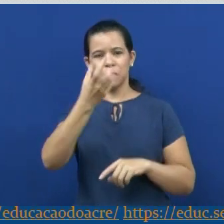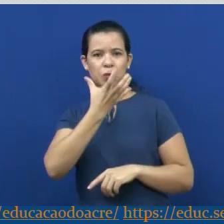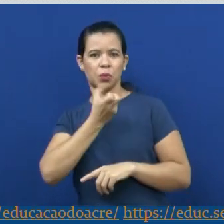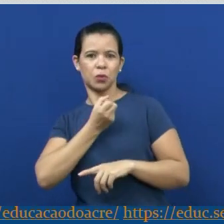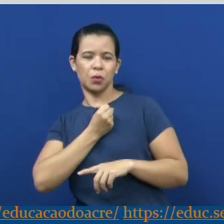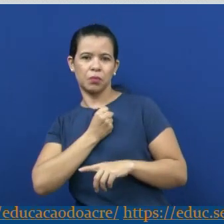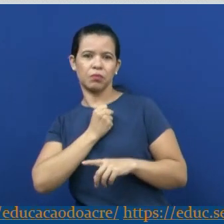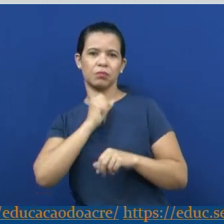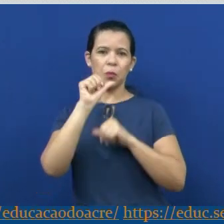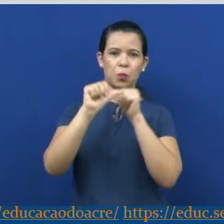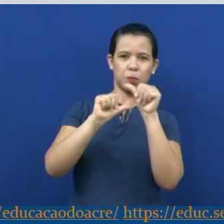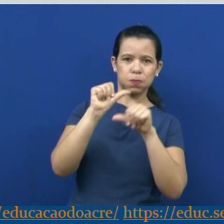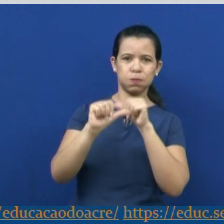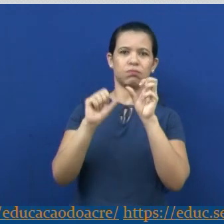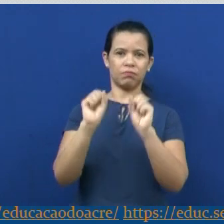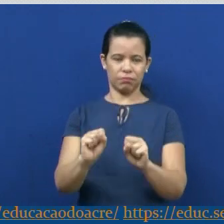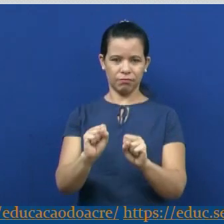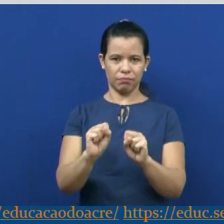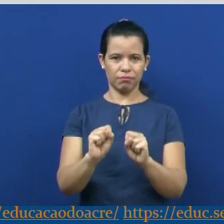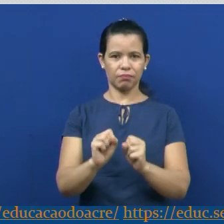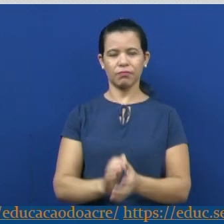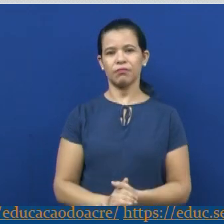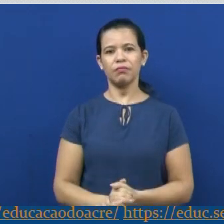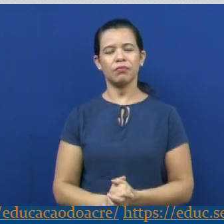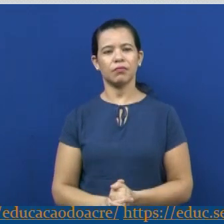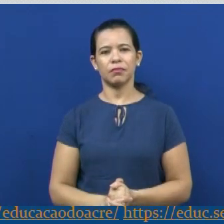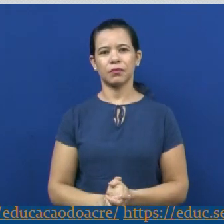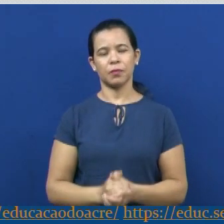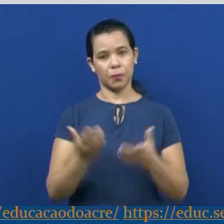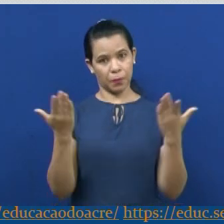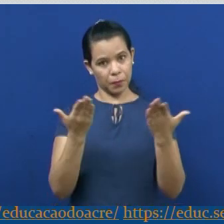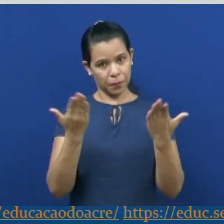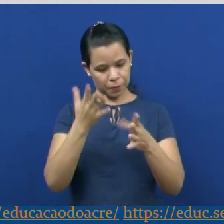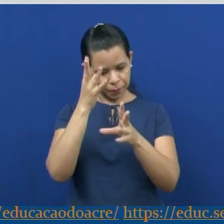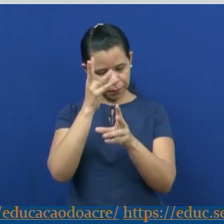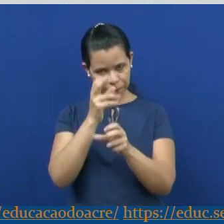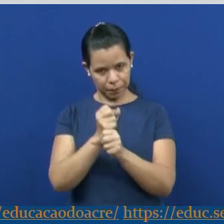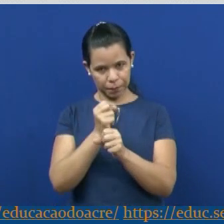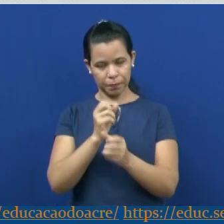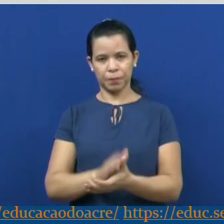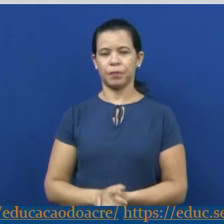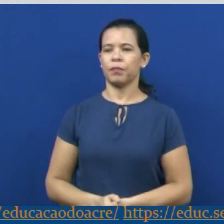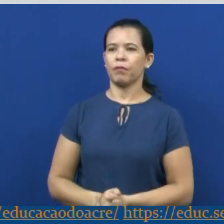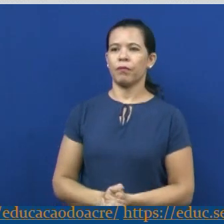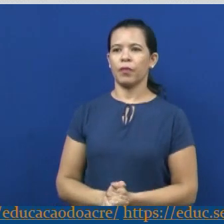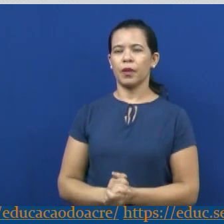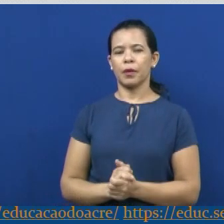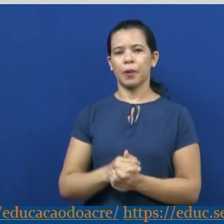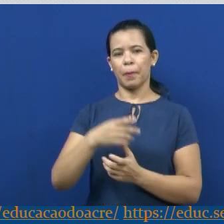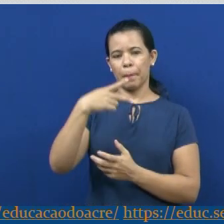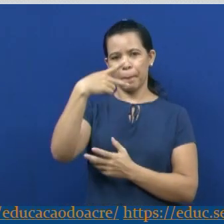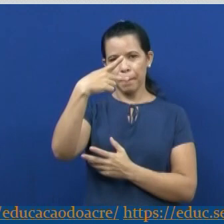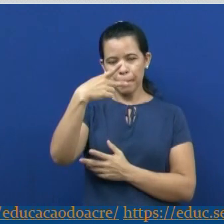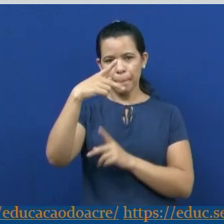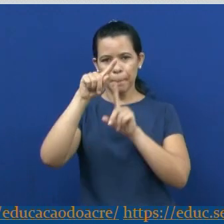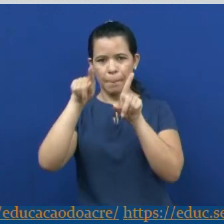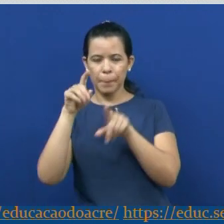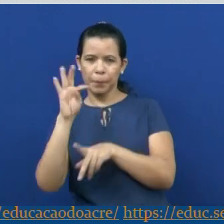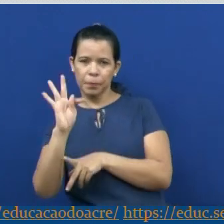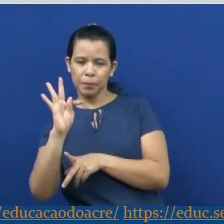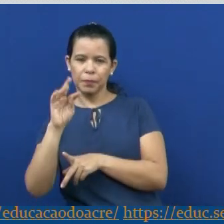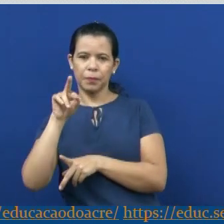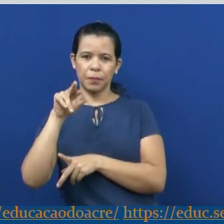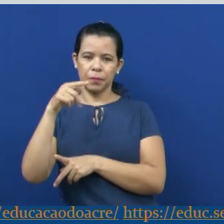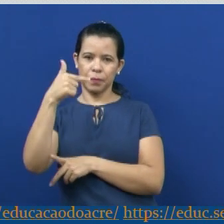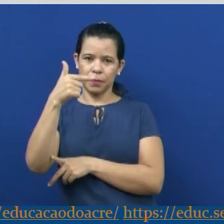variante. Tudo certinho? Agora nós vamos à solução. Então nós temos uma p de t que é igual a